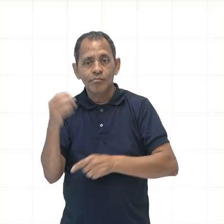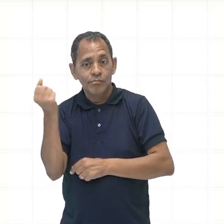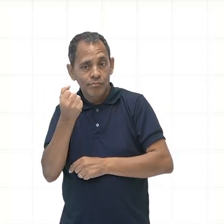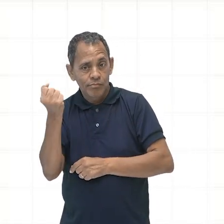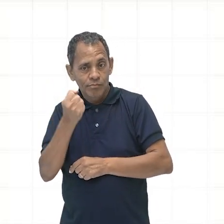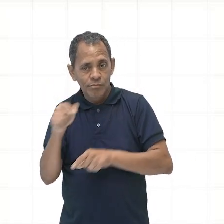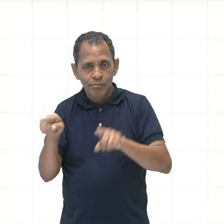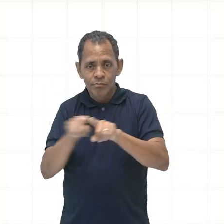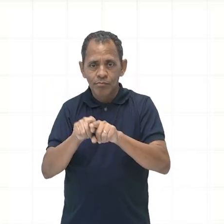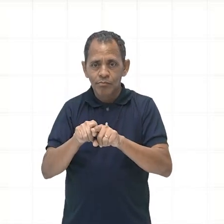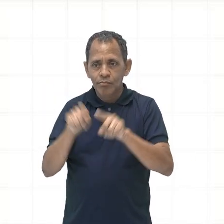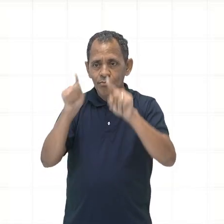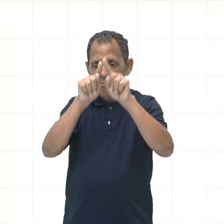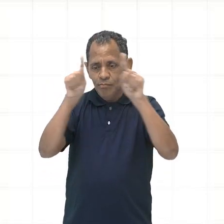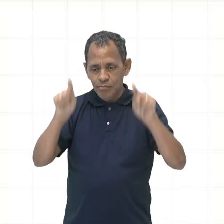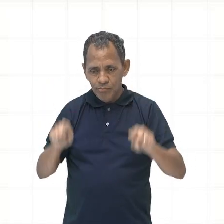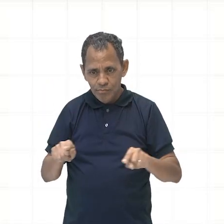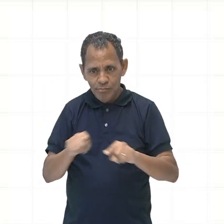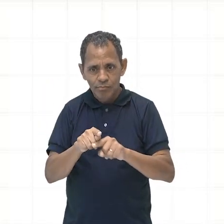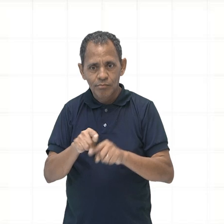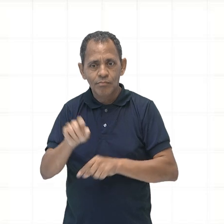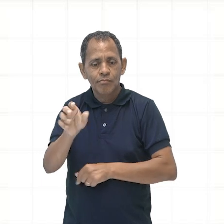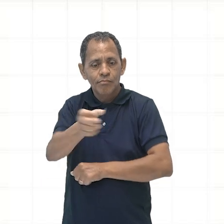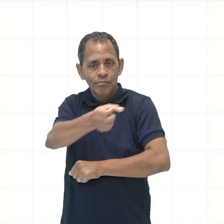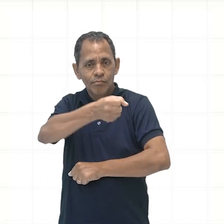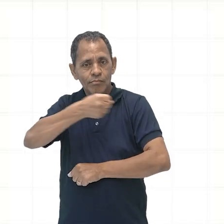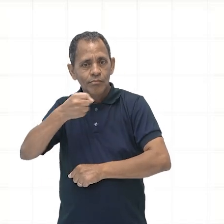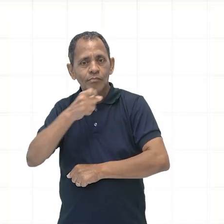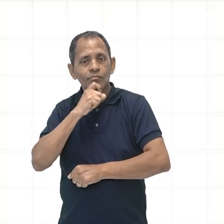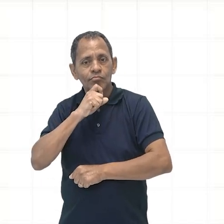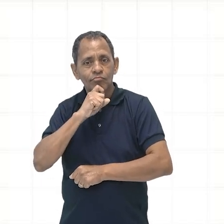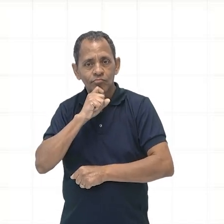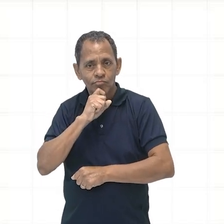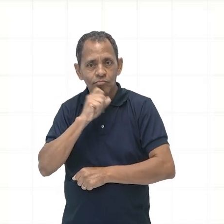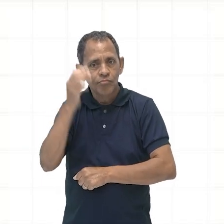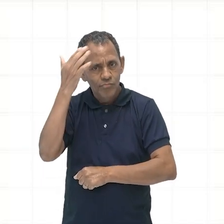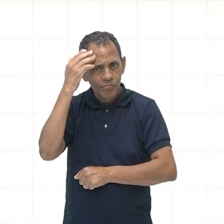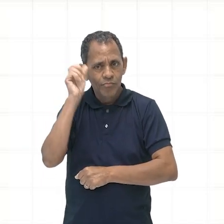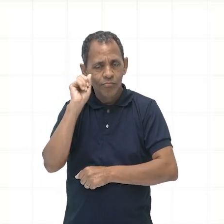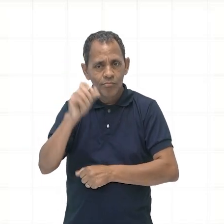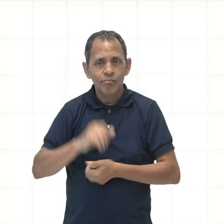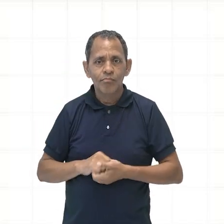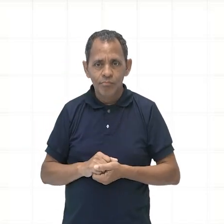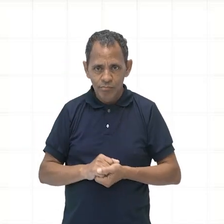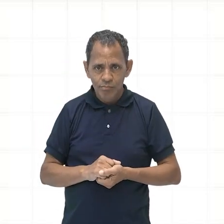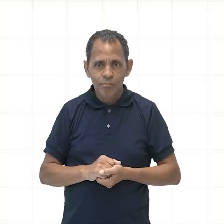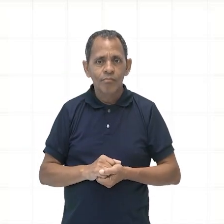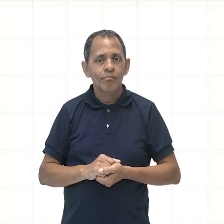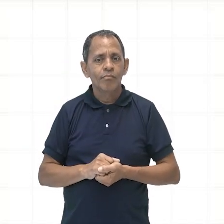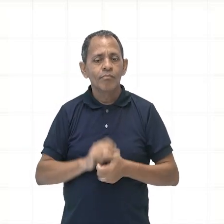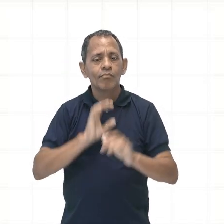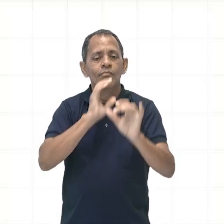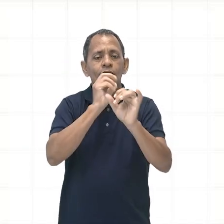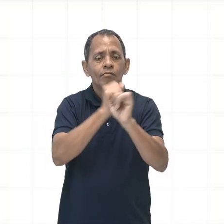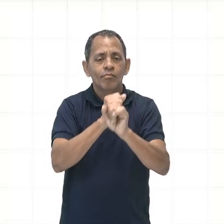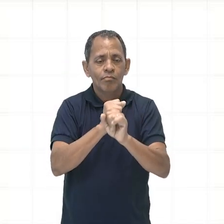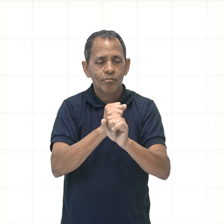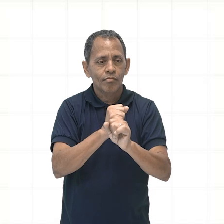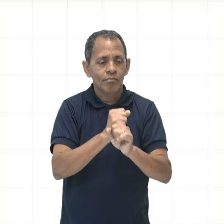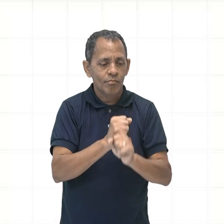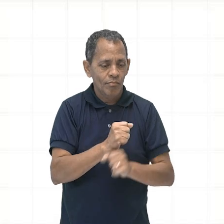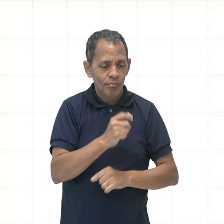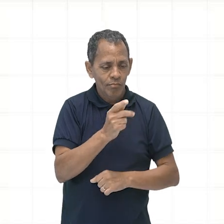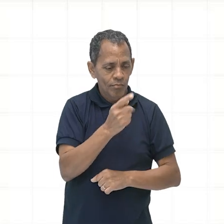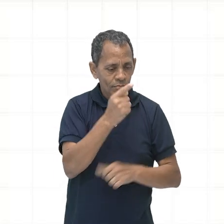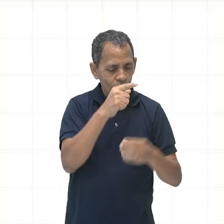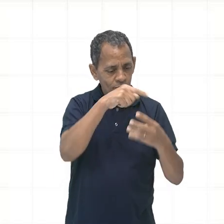tudo tem formato de paralelepípedo. E aí a gente já saberia que para calcular o volume é só multiplicar as 3 medidas.